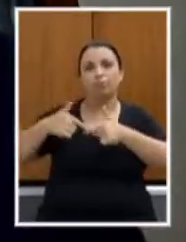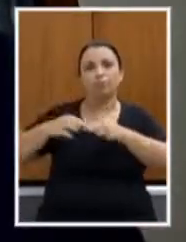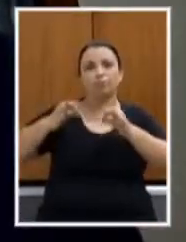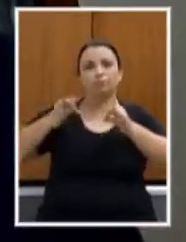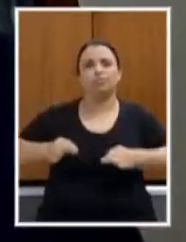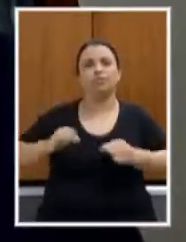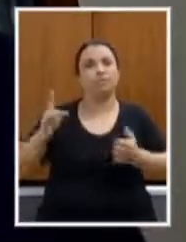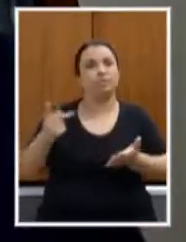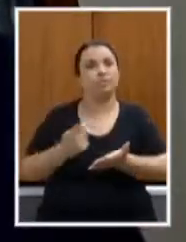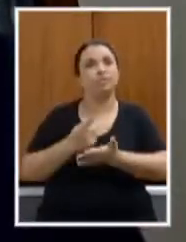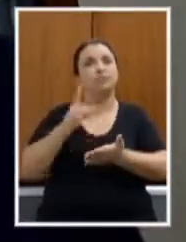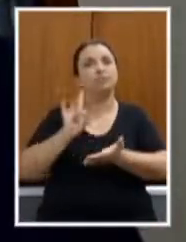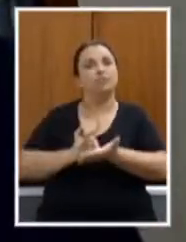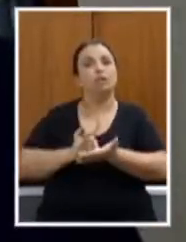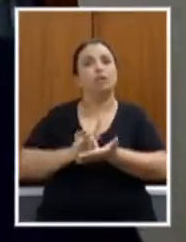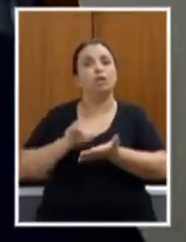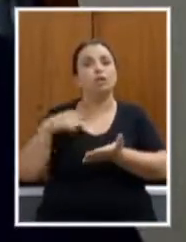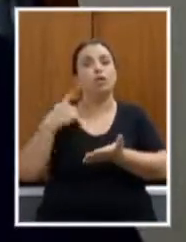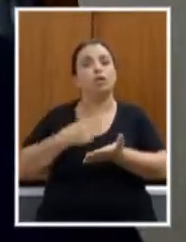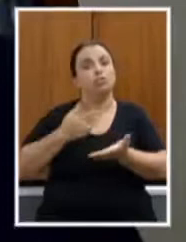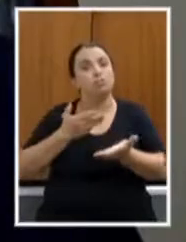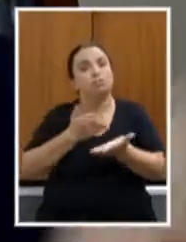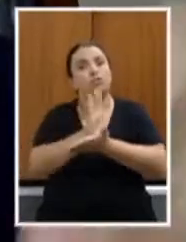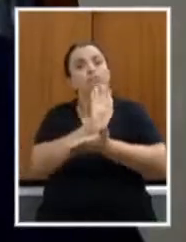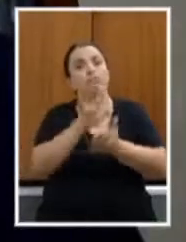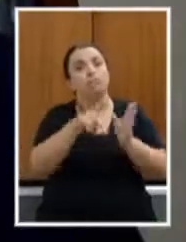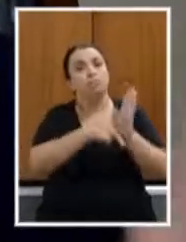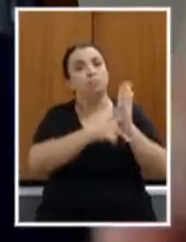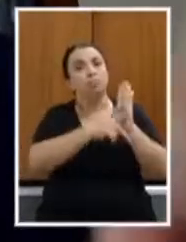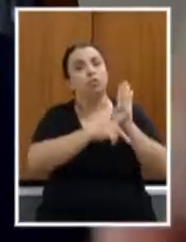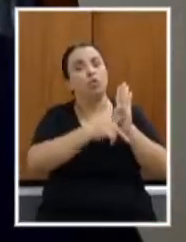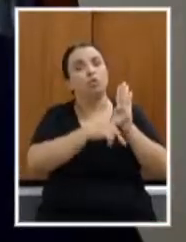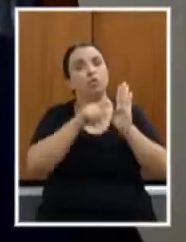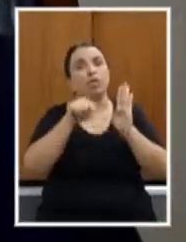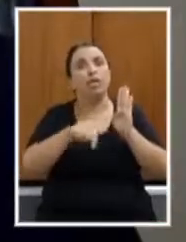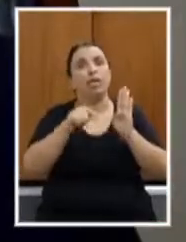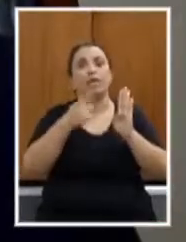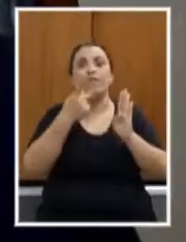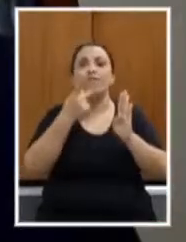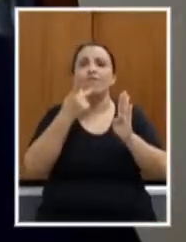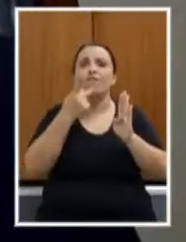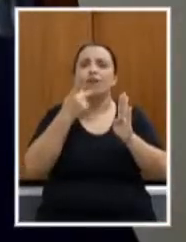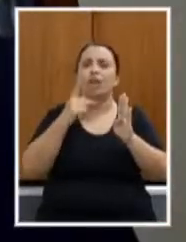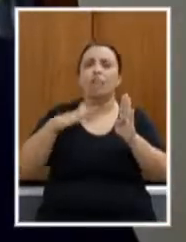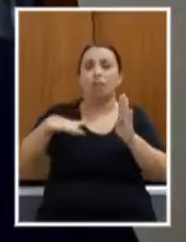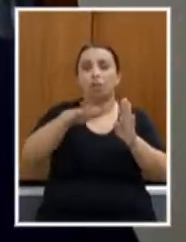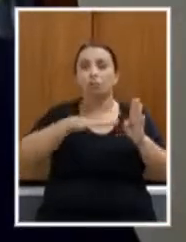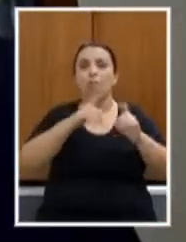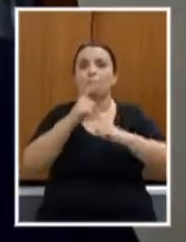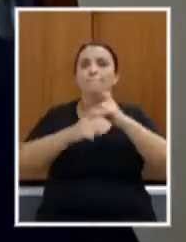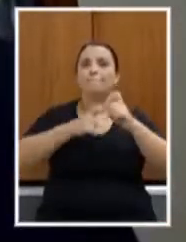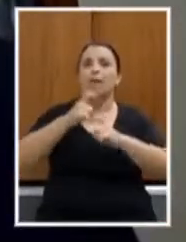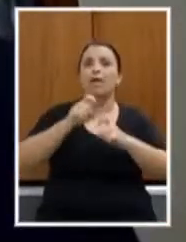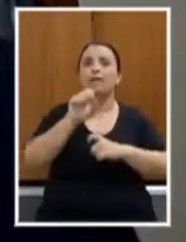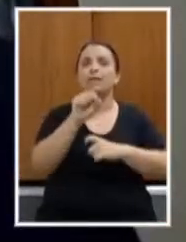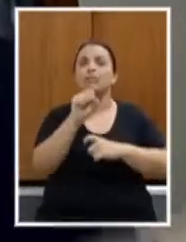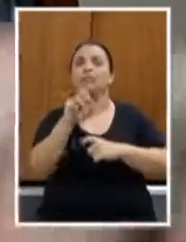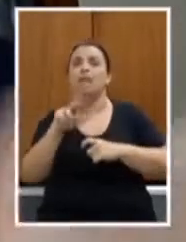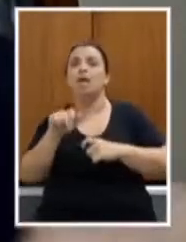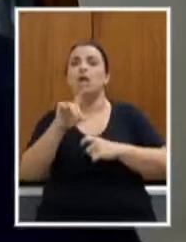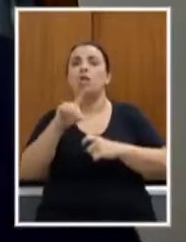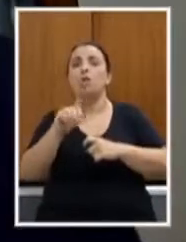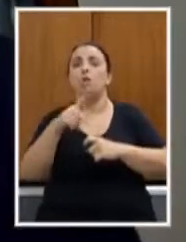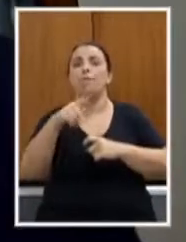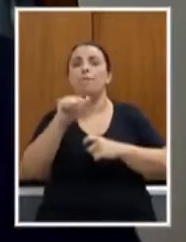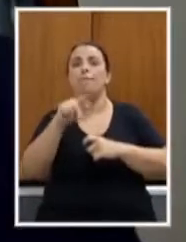finalmente esse projeto de lei que dispõe sobre a alteração de limites da área do Parque Estadual da Serra do Papagaio, localizado